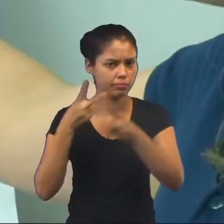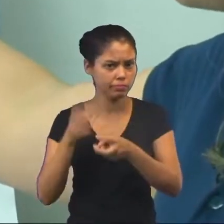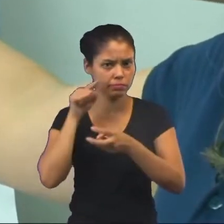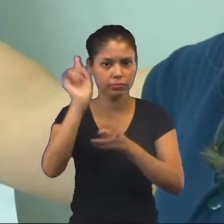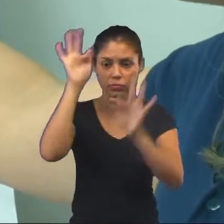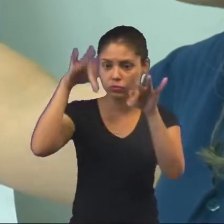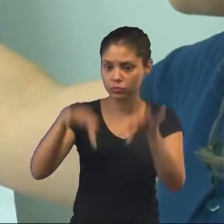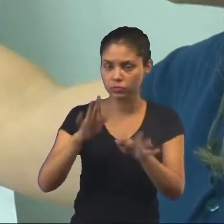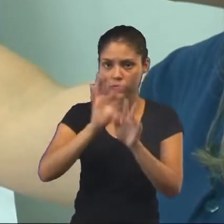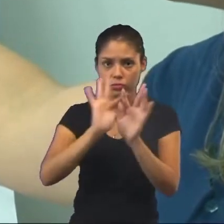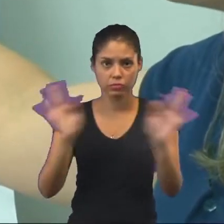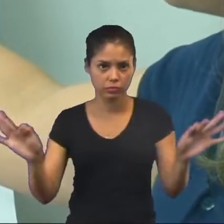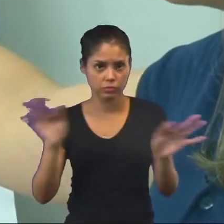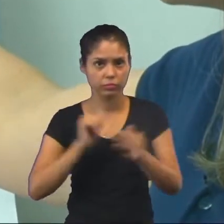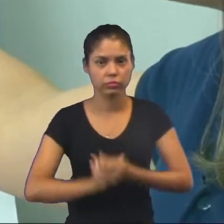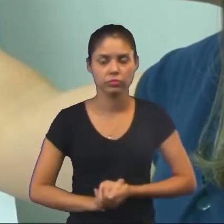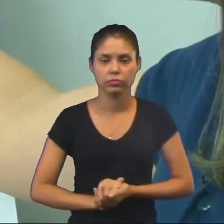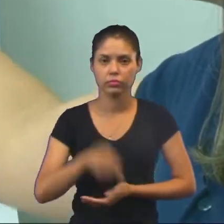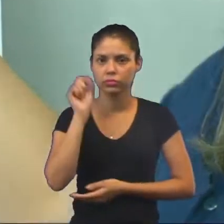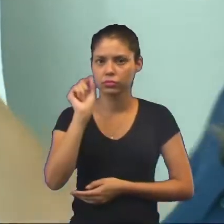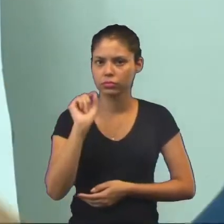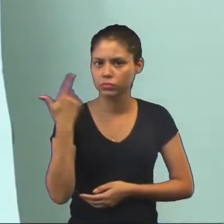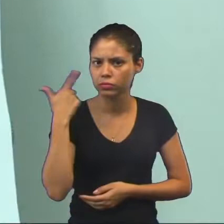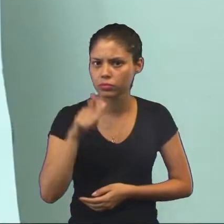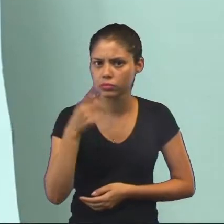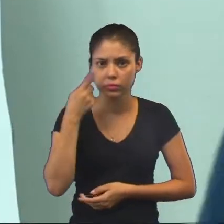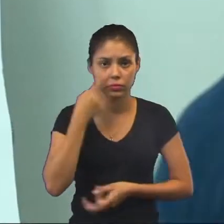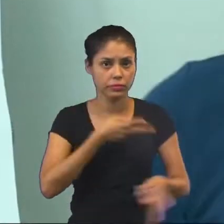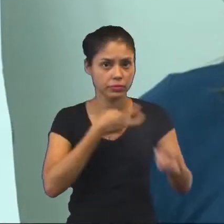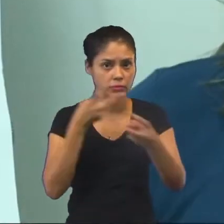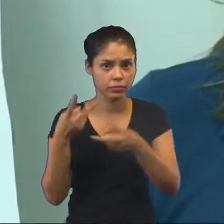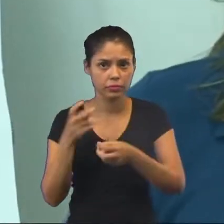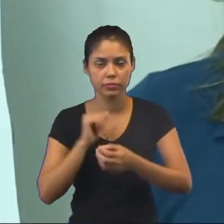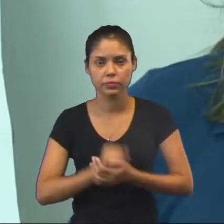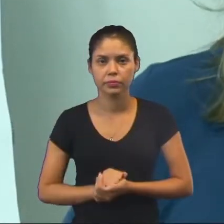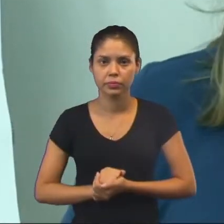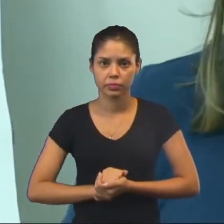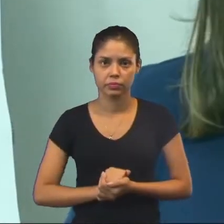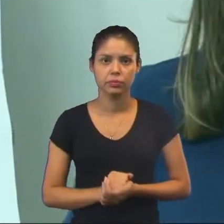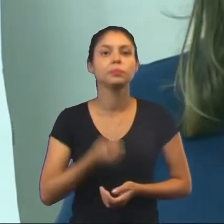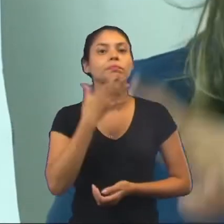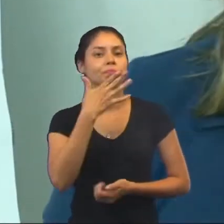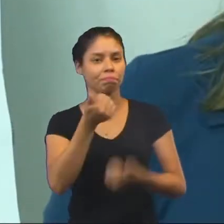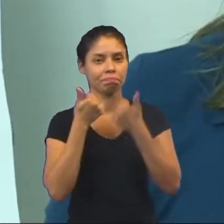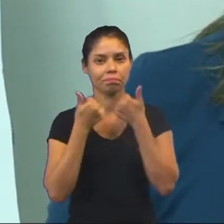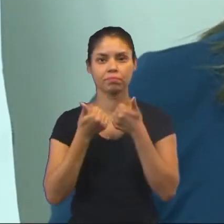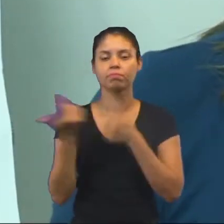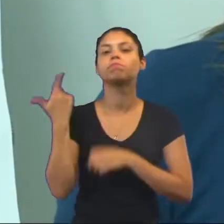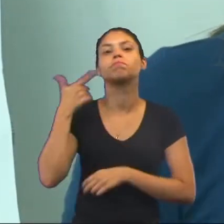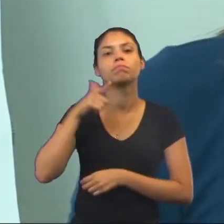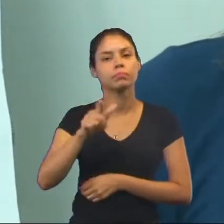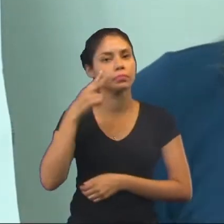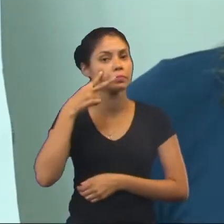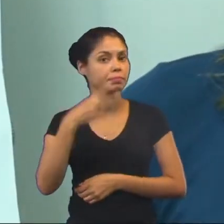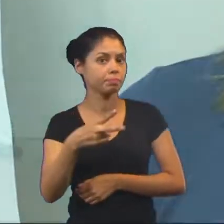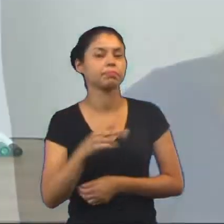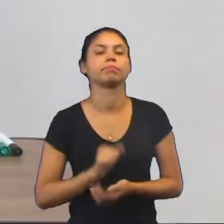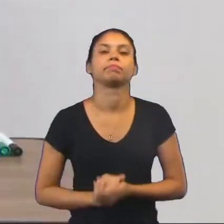aqui no final dessa fala? O que vocês conseguem identificar aqui? Muito bem, nós conseguimos